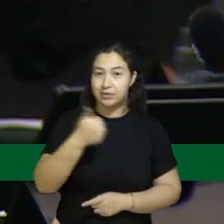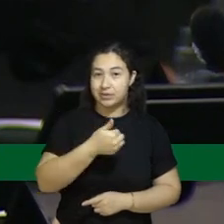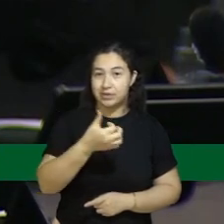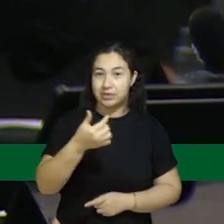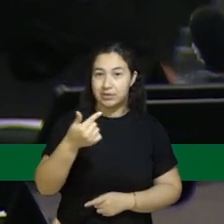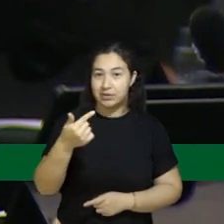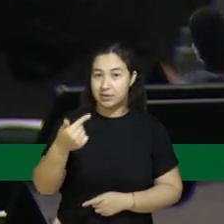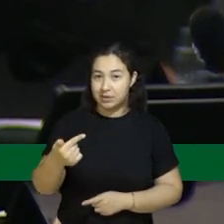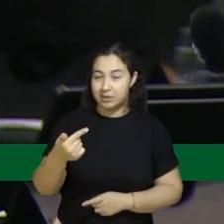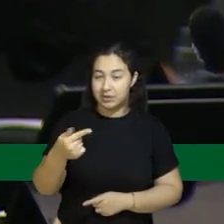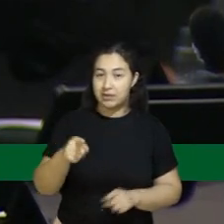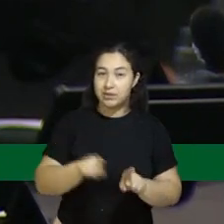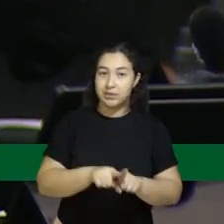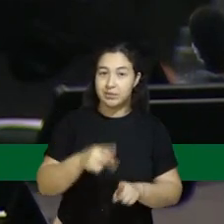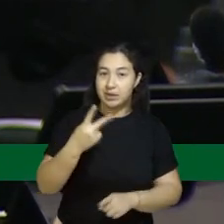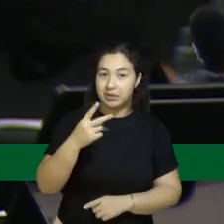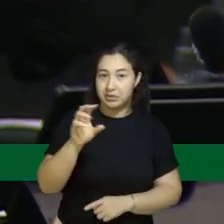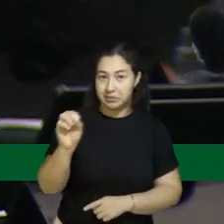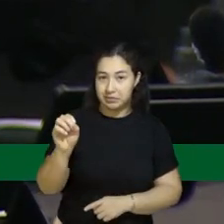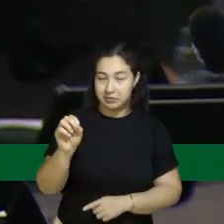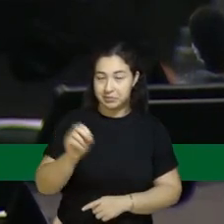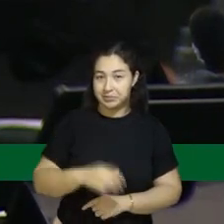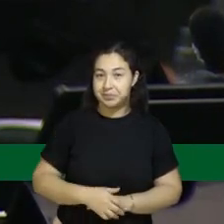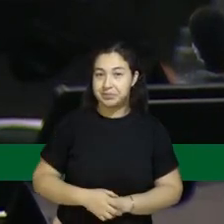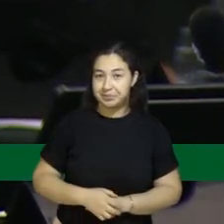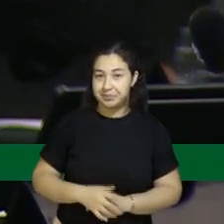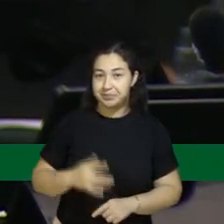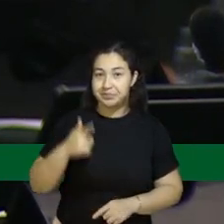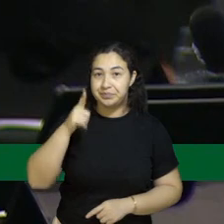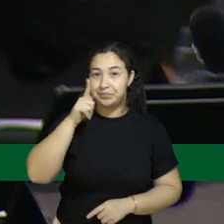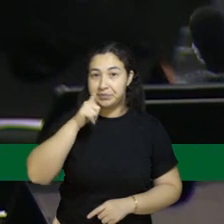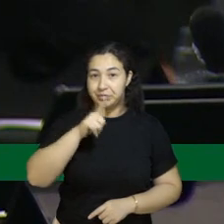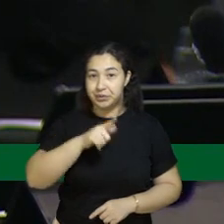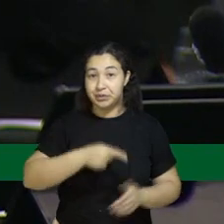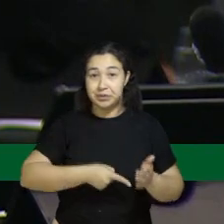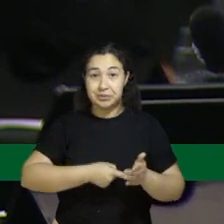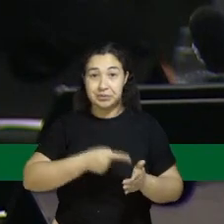2017 e 2020. Conseguiu a primeira ascensão